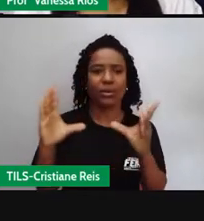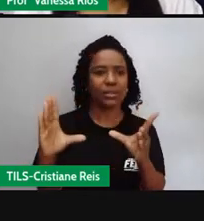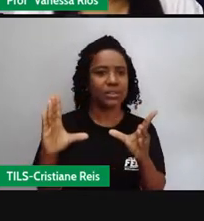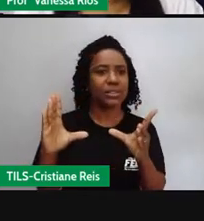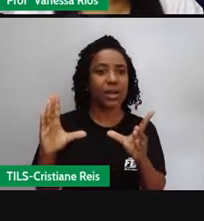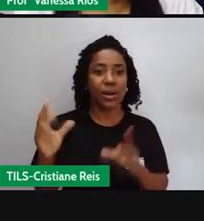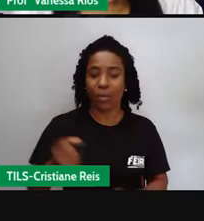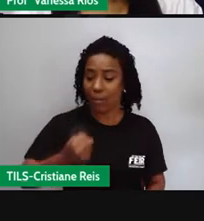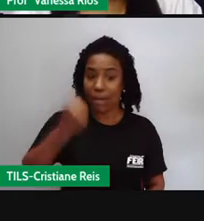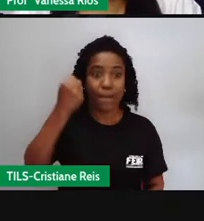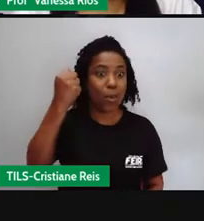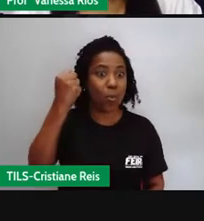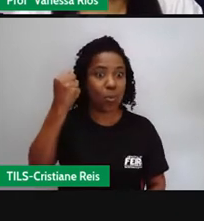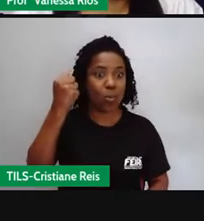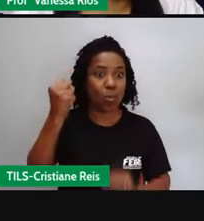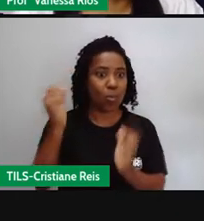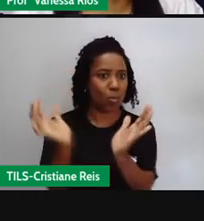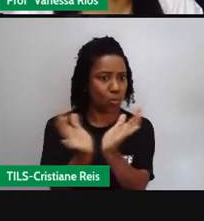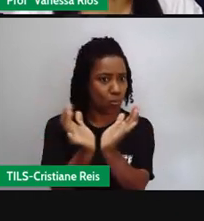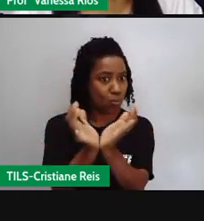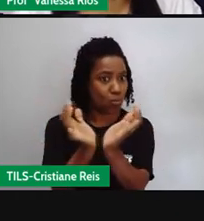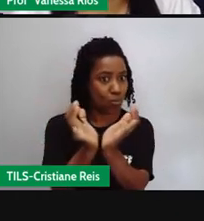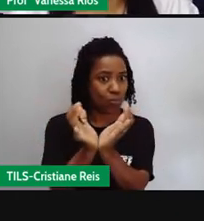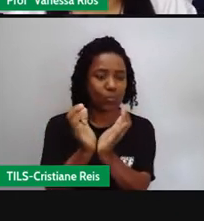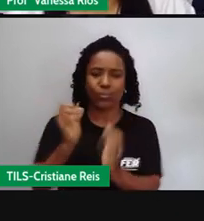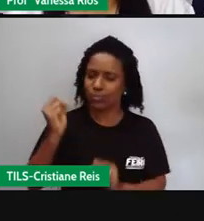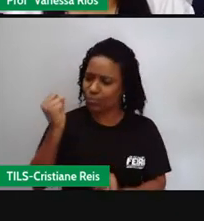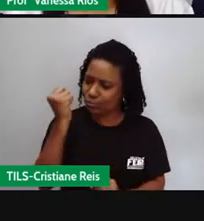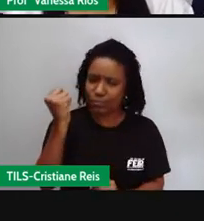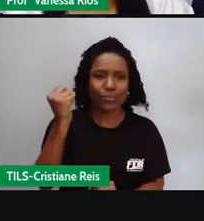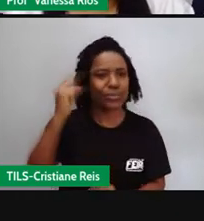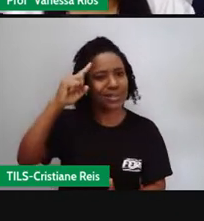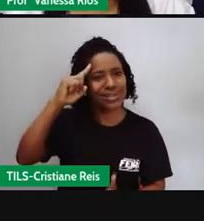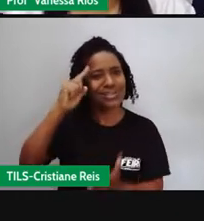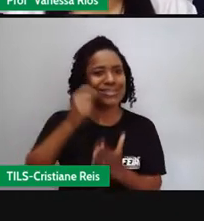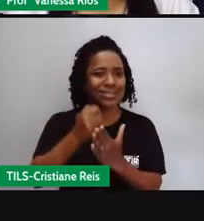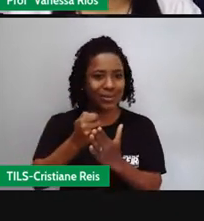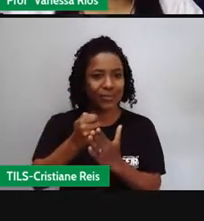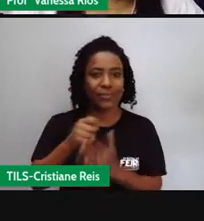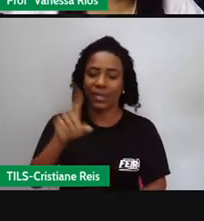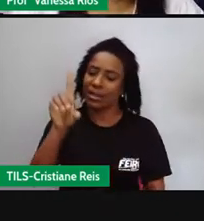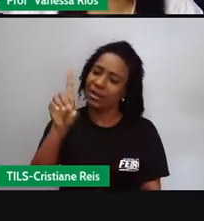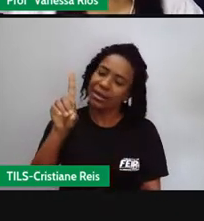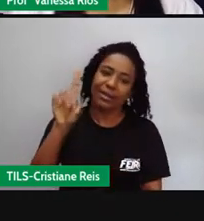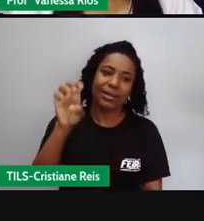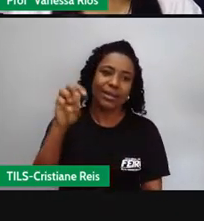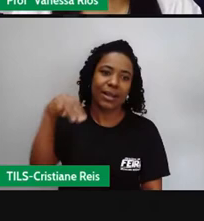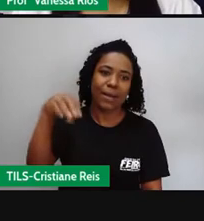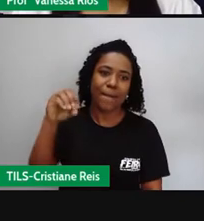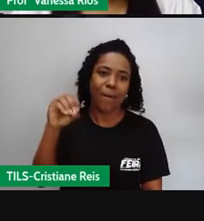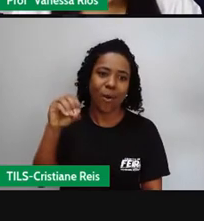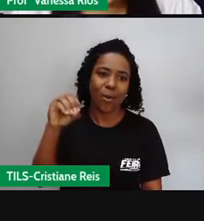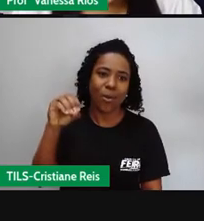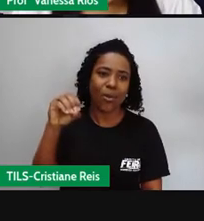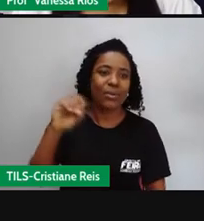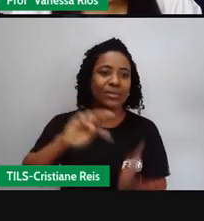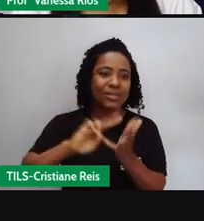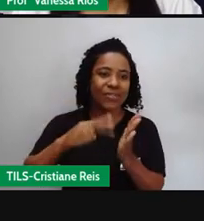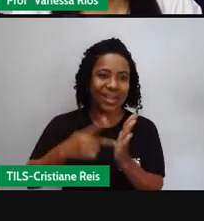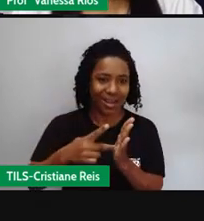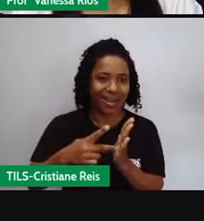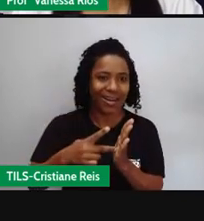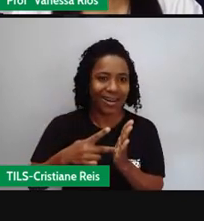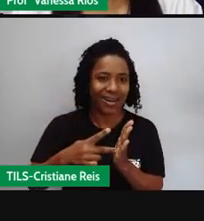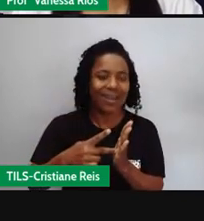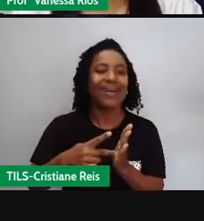palavra democracia, ela se origina de duas palavras gregas, demos e kratos.